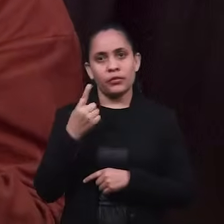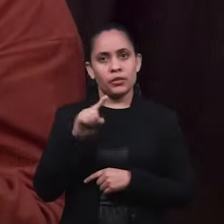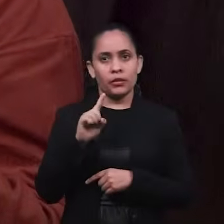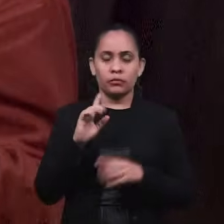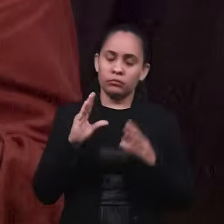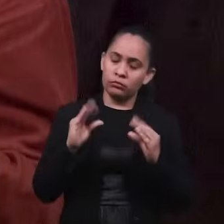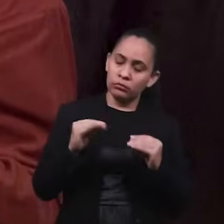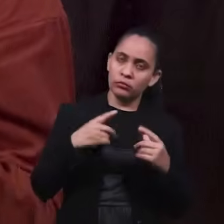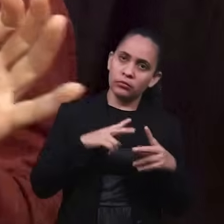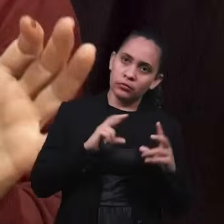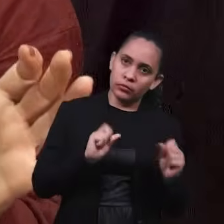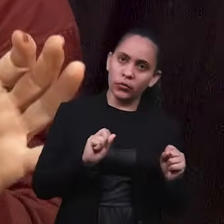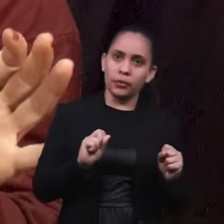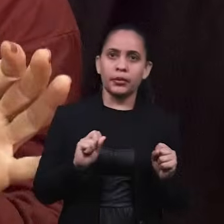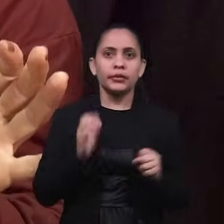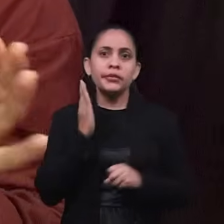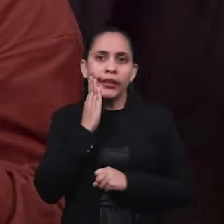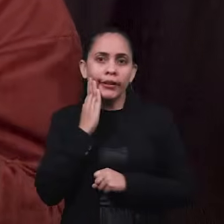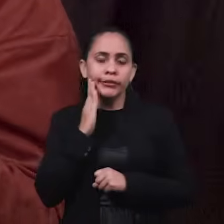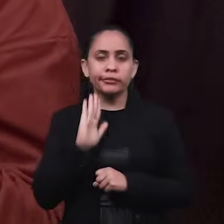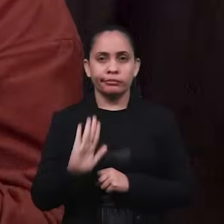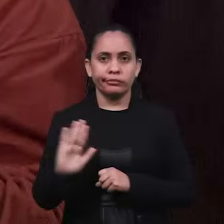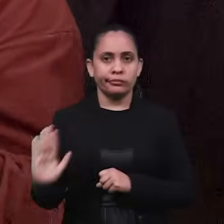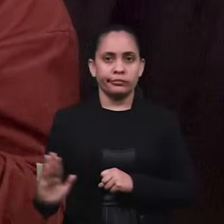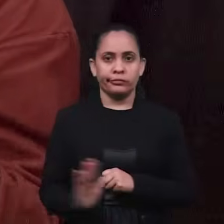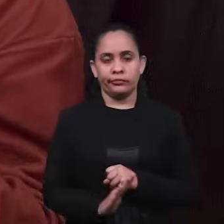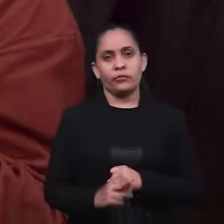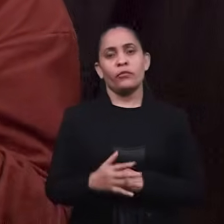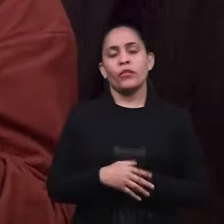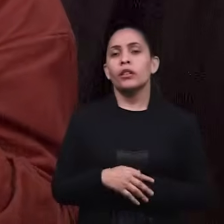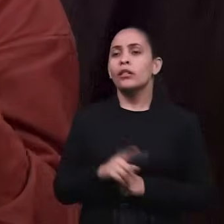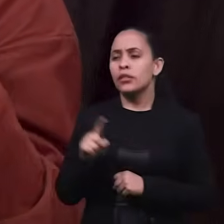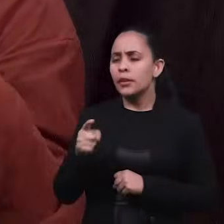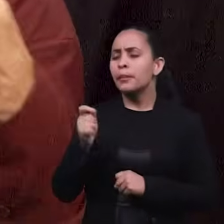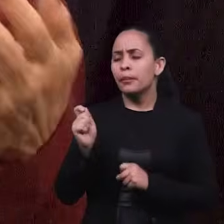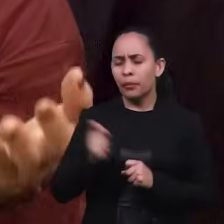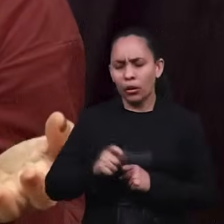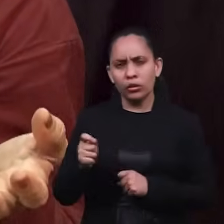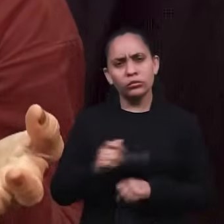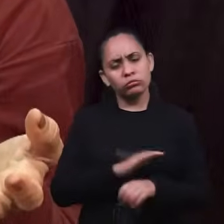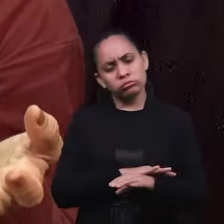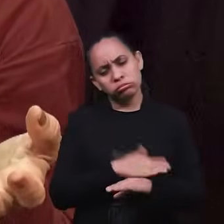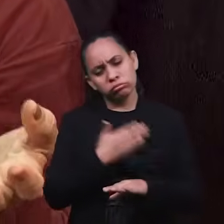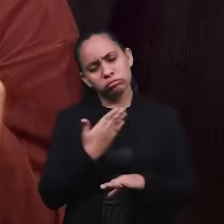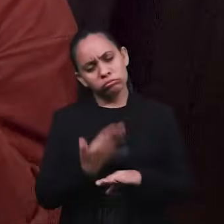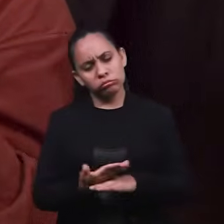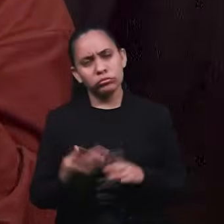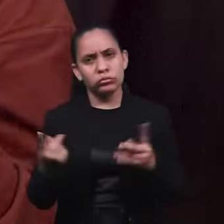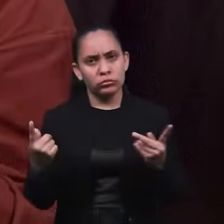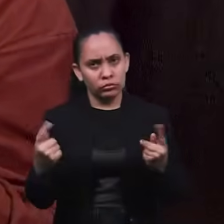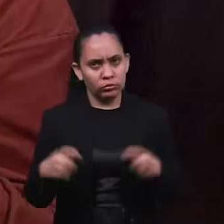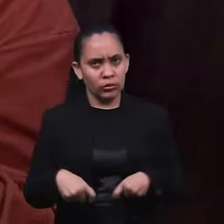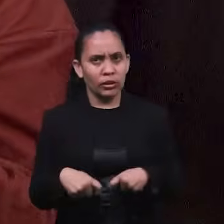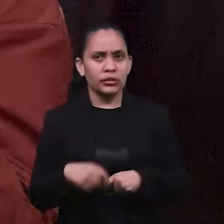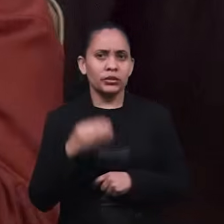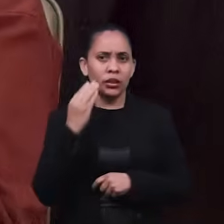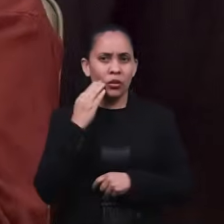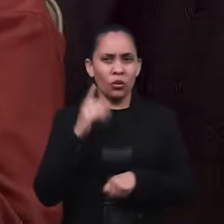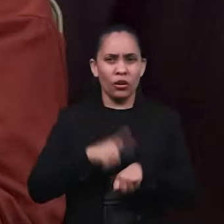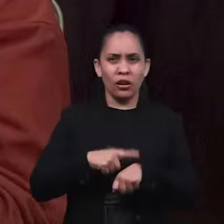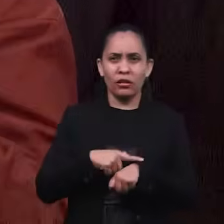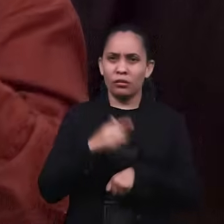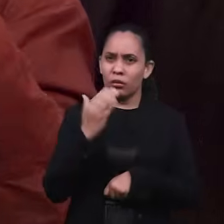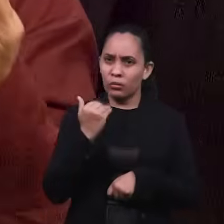vai tomar e vai dormir. Sim. Entende? Então, assim, kombucha você pode estar tomando ao longo do dia. Tenta só não tomar na hora